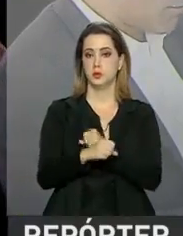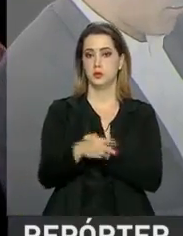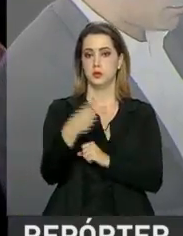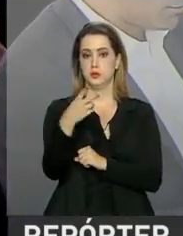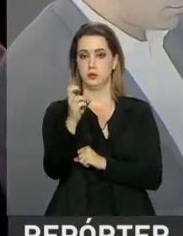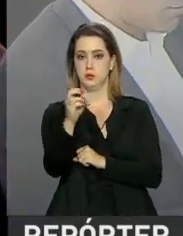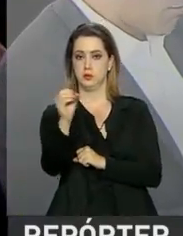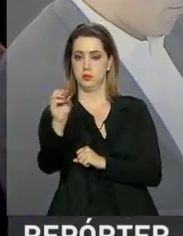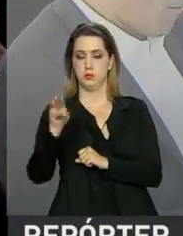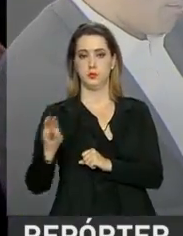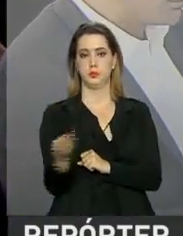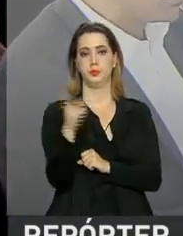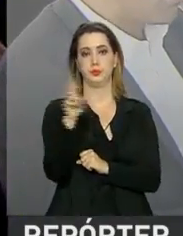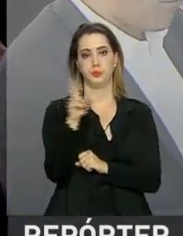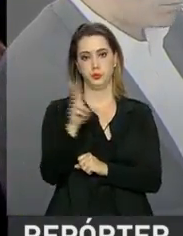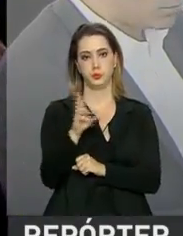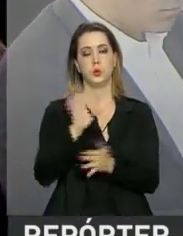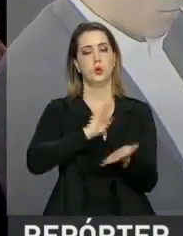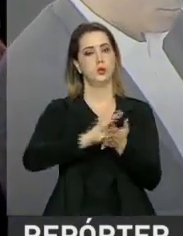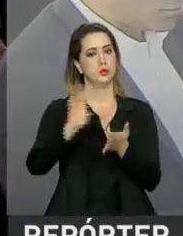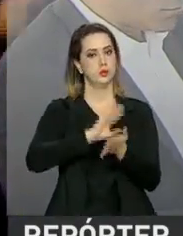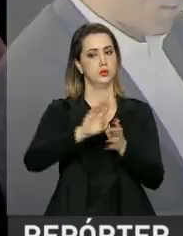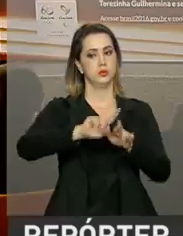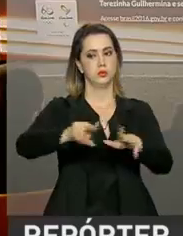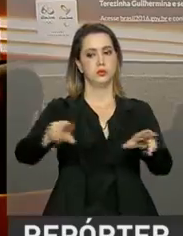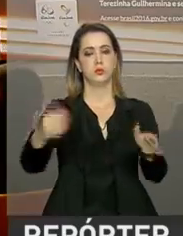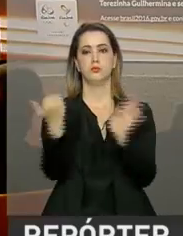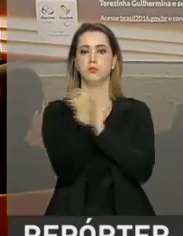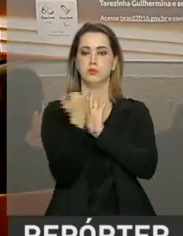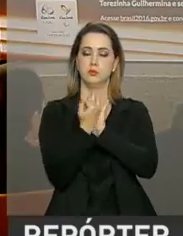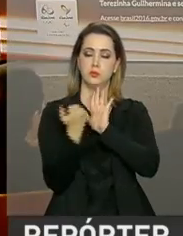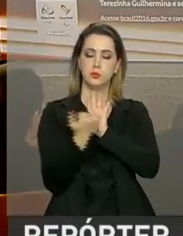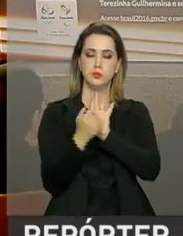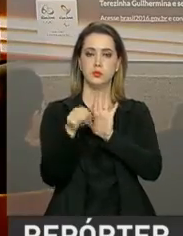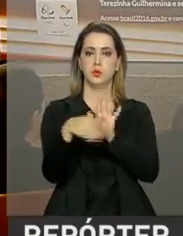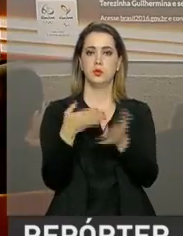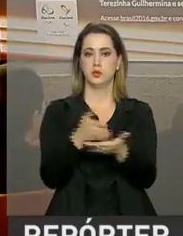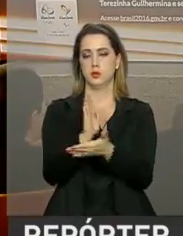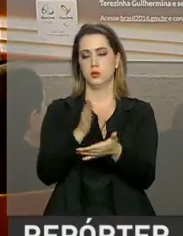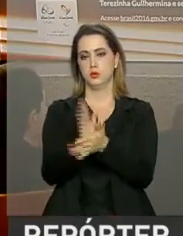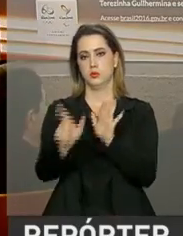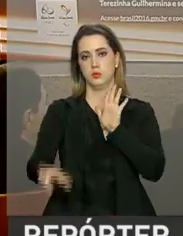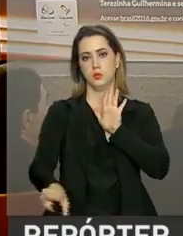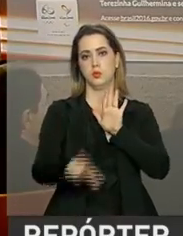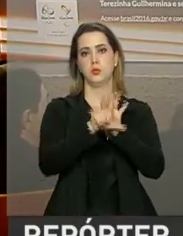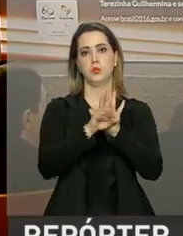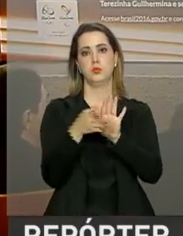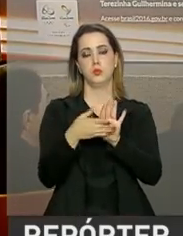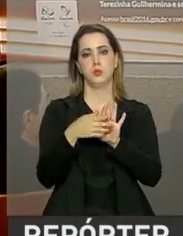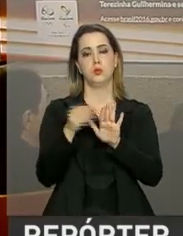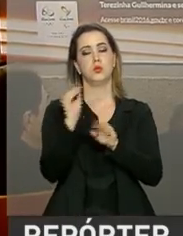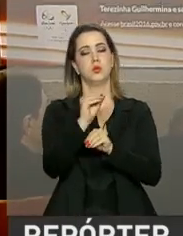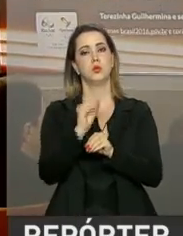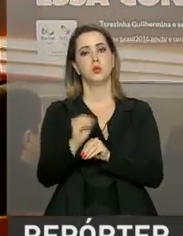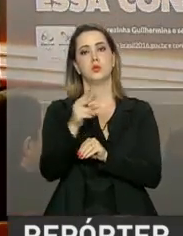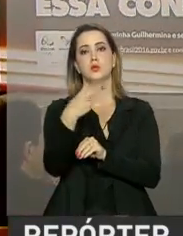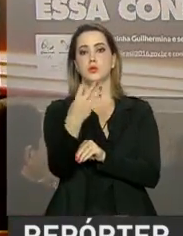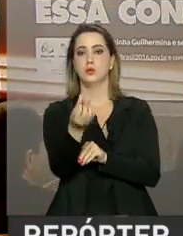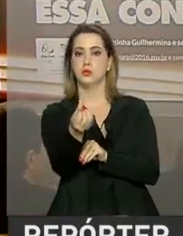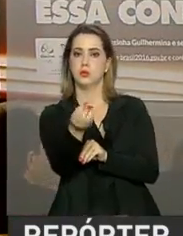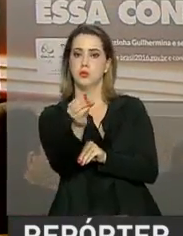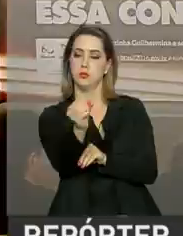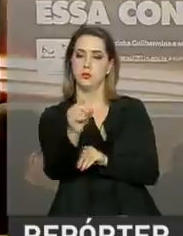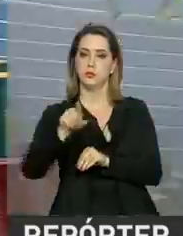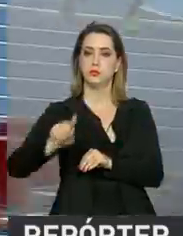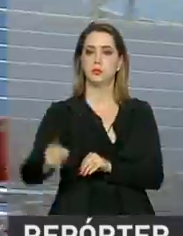250 milhões de reais foram usados em projetos aprovados por meio da lei que atenderam mais de 260